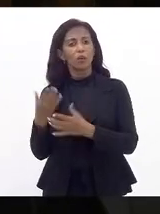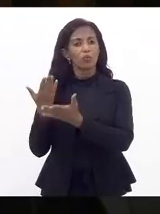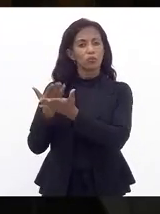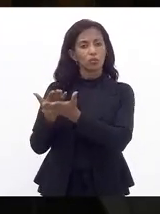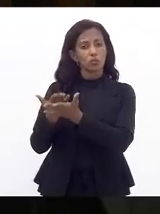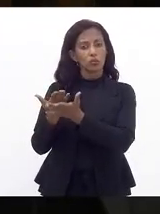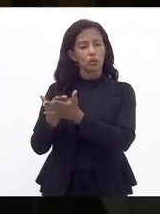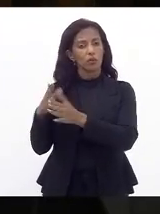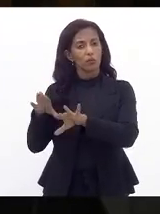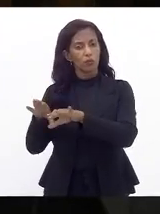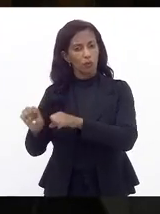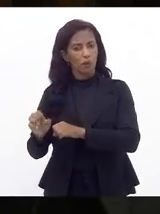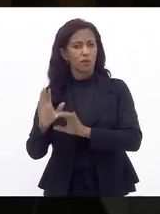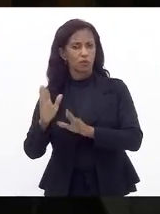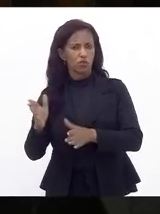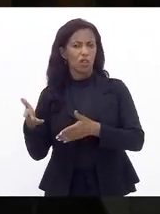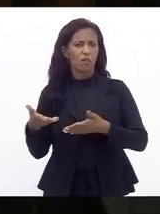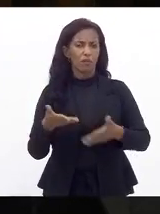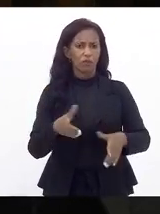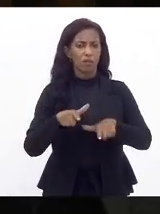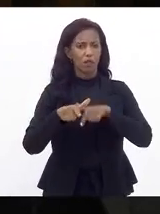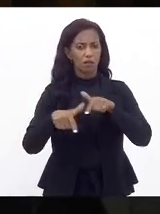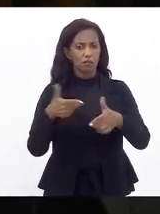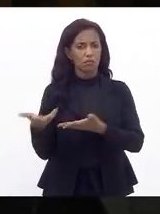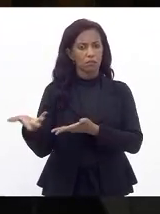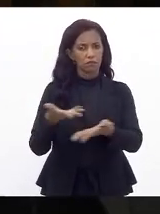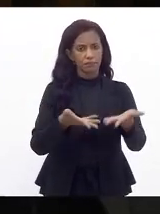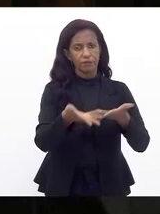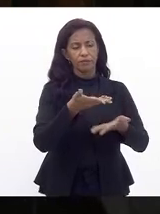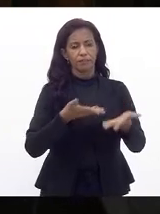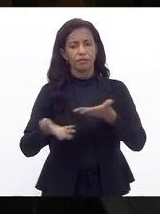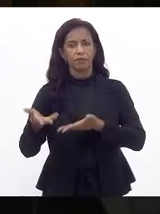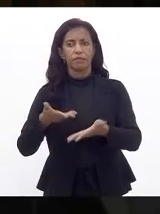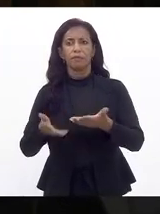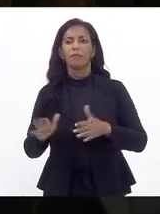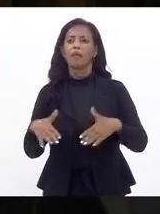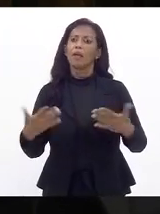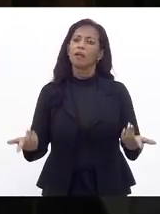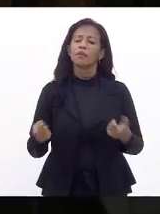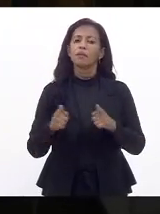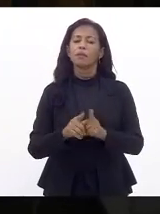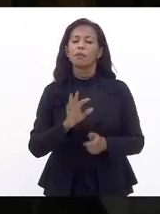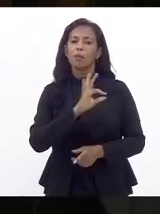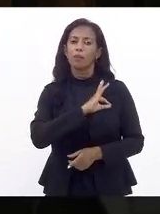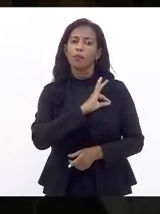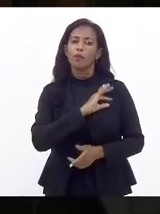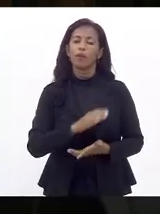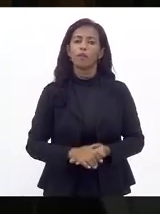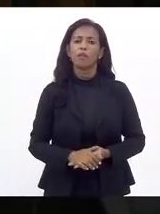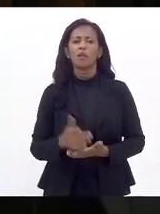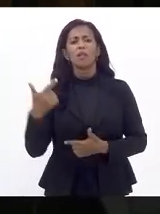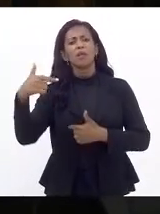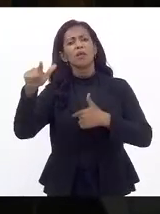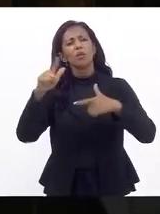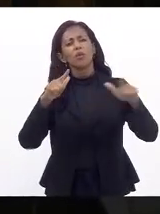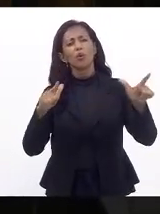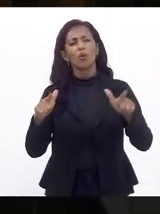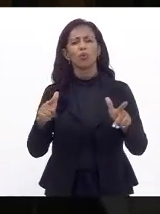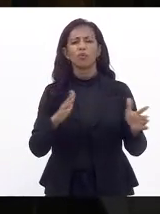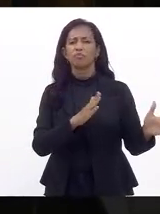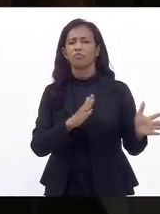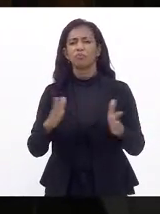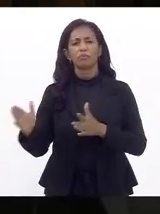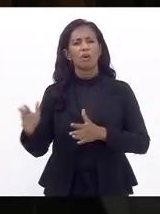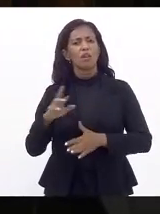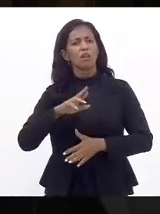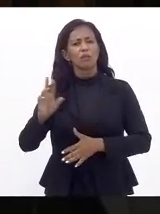formação, em breve estarão servindo a população fluminense, assim como a Polícia Militar e outras tantas carreiras,